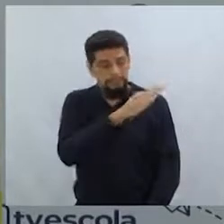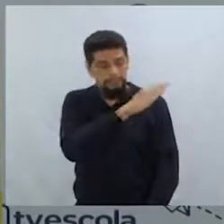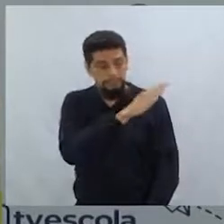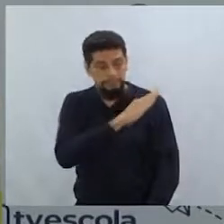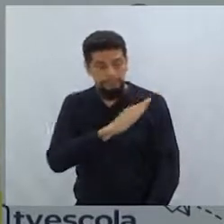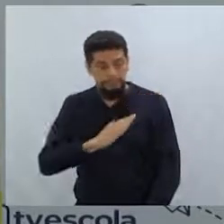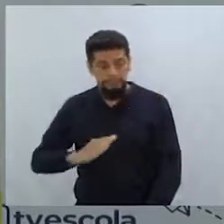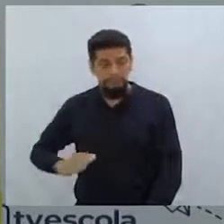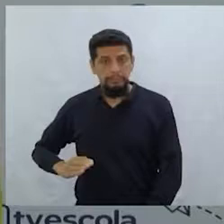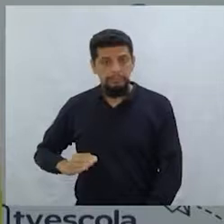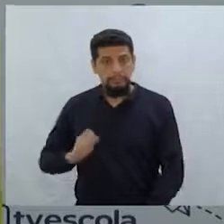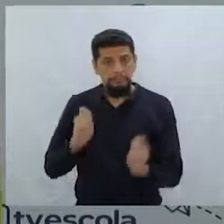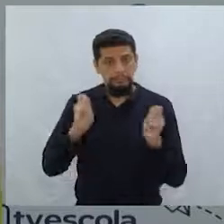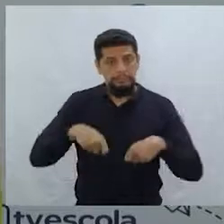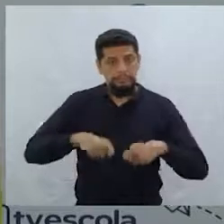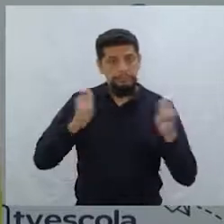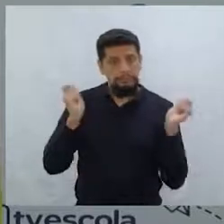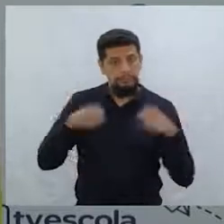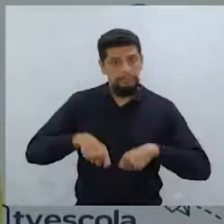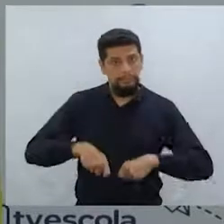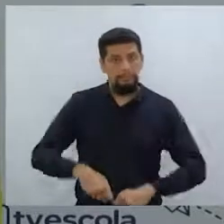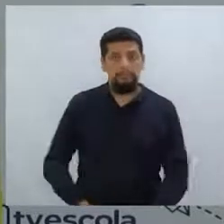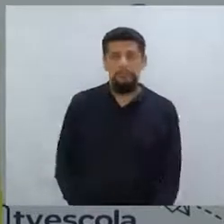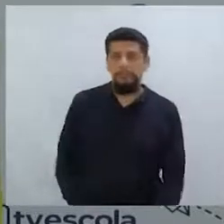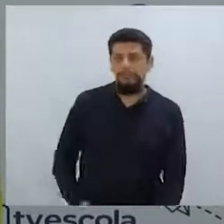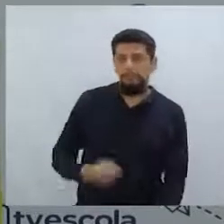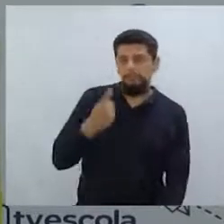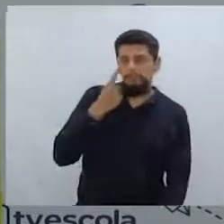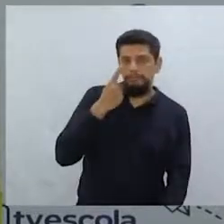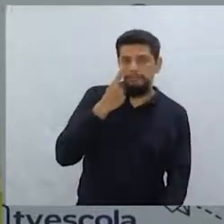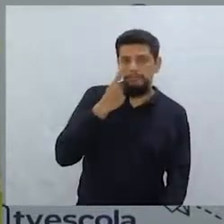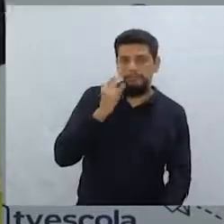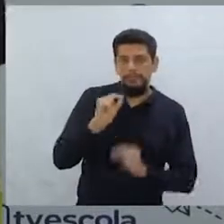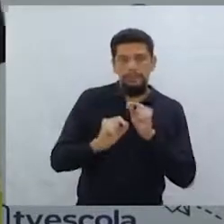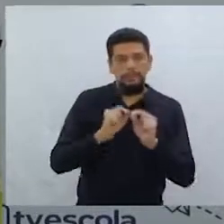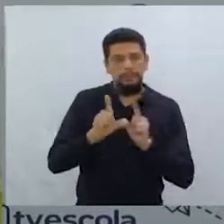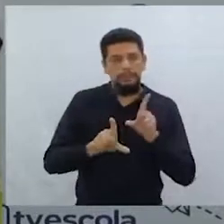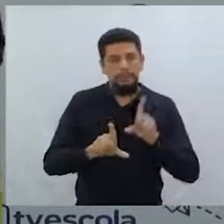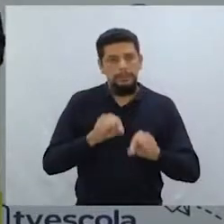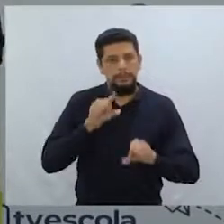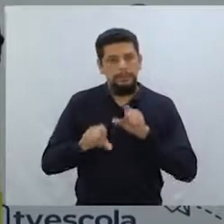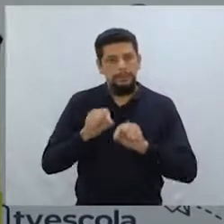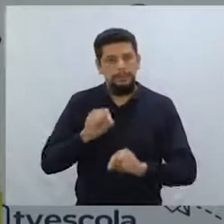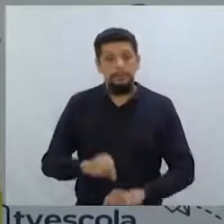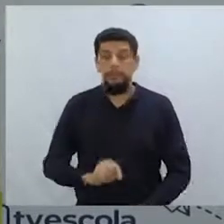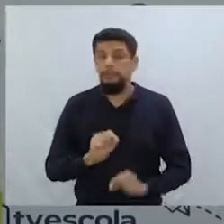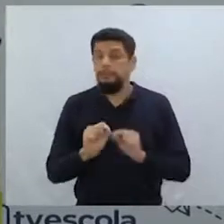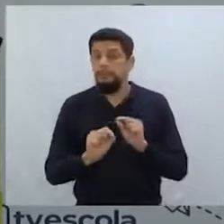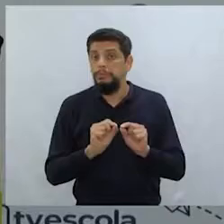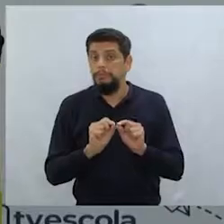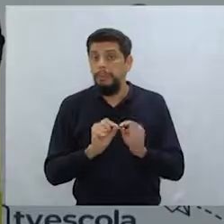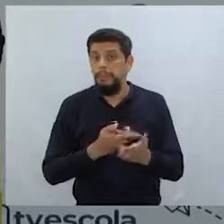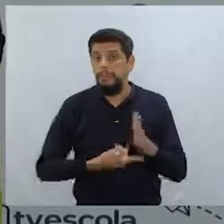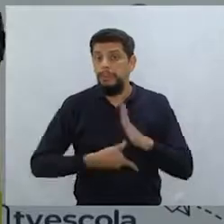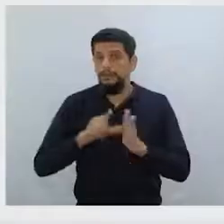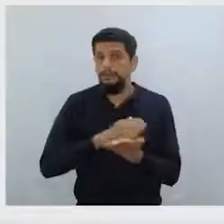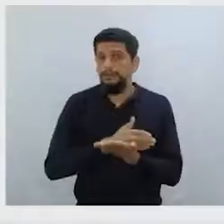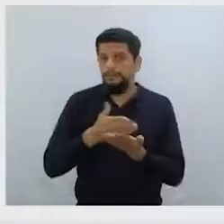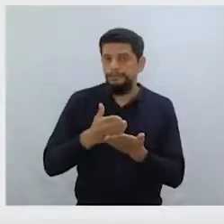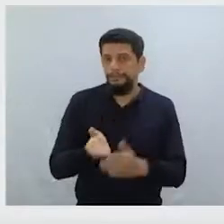ou aqui na vertical, ó, na vertical. Vamos olhar lá quem escolheu o que antes da gente